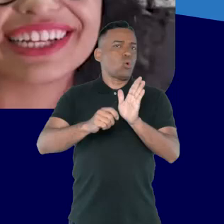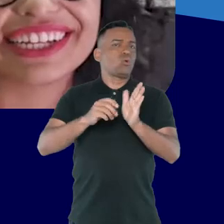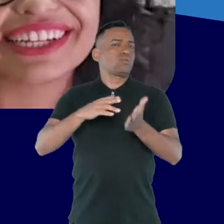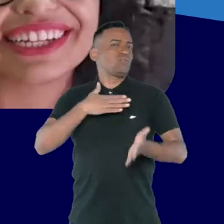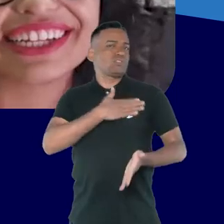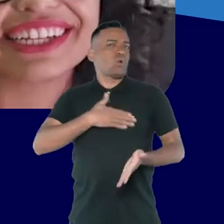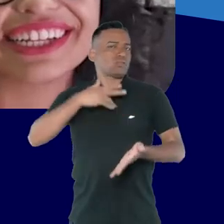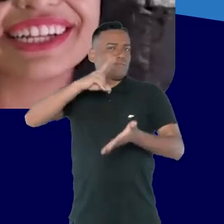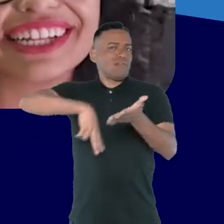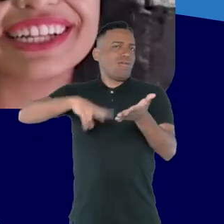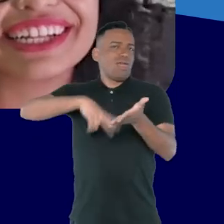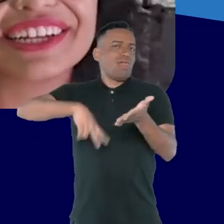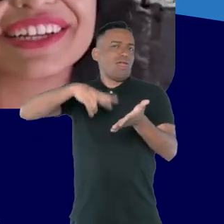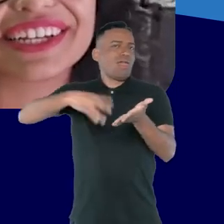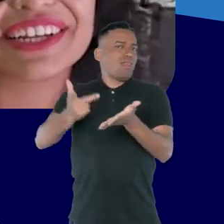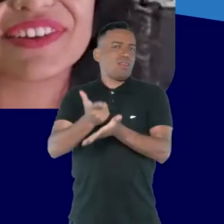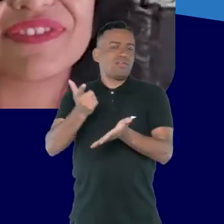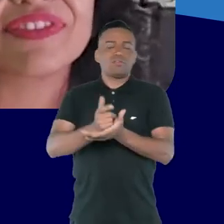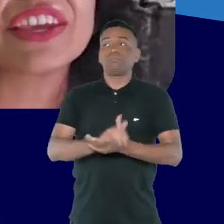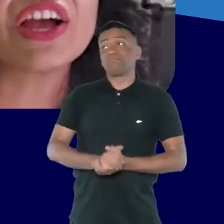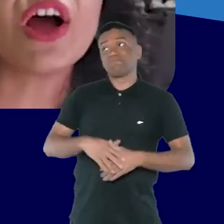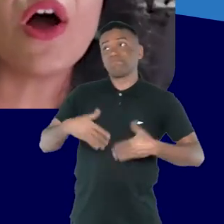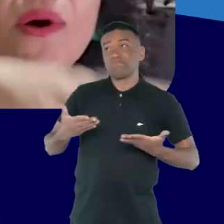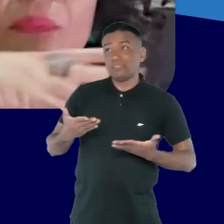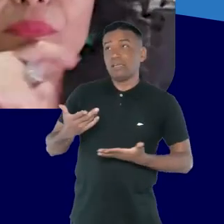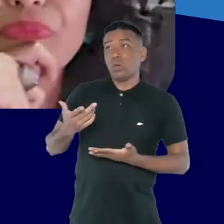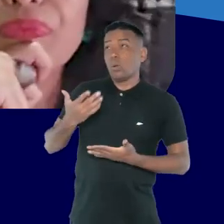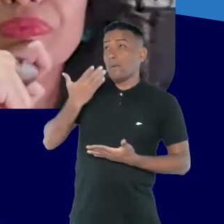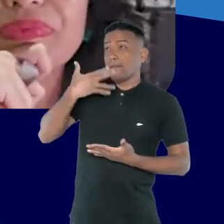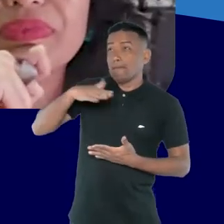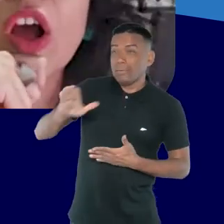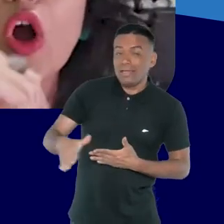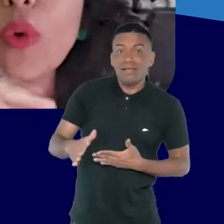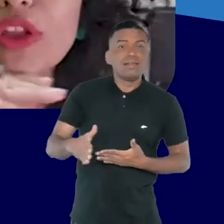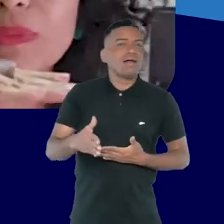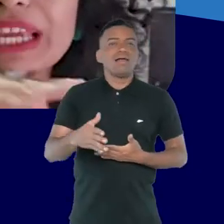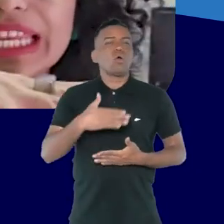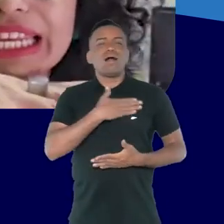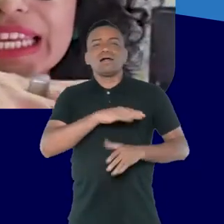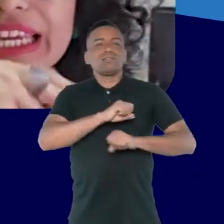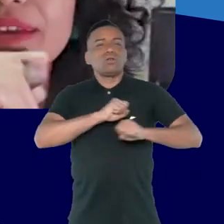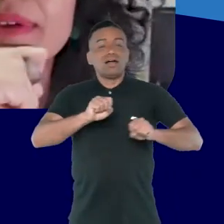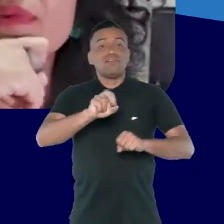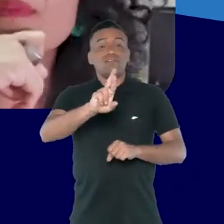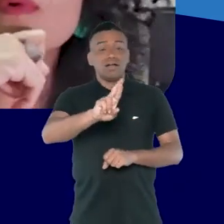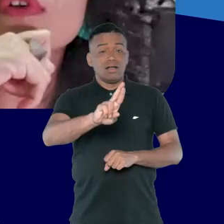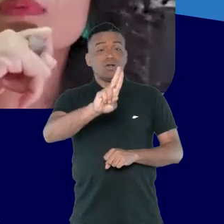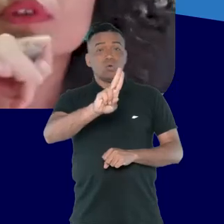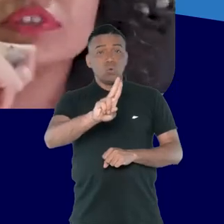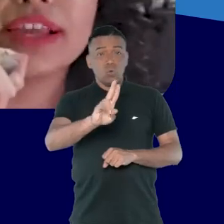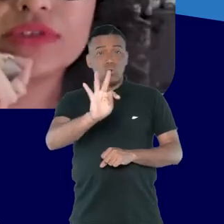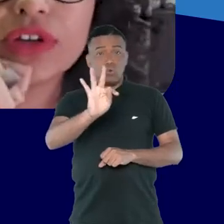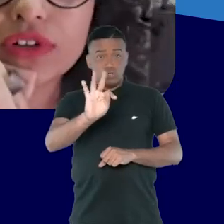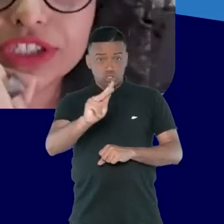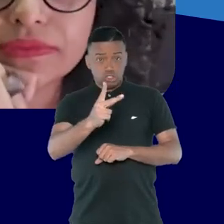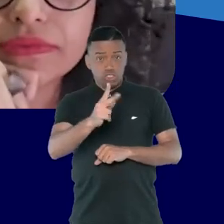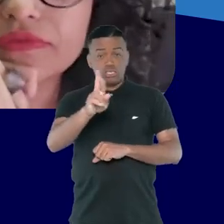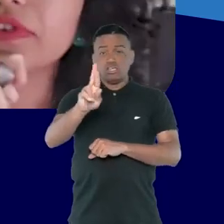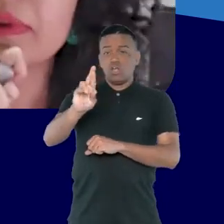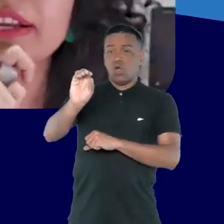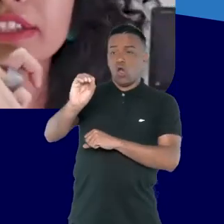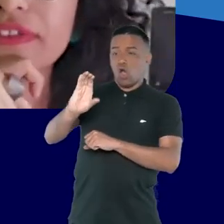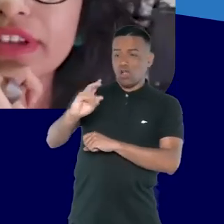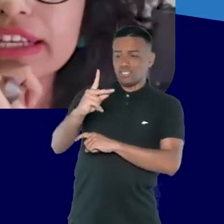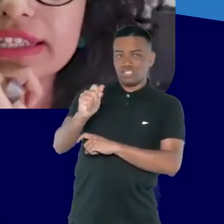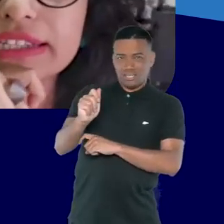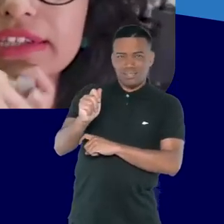seus autores assim de referência, né, que você gostava de ler? Quando pequenininha, eu lembro muito, muito de ler Ruth Rocha.